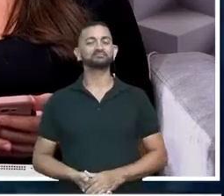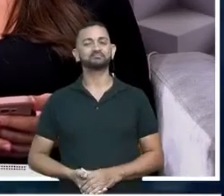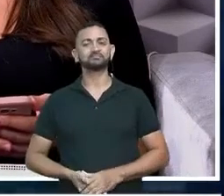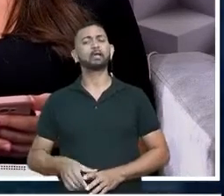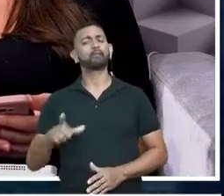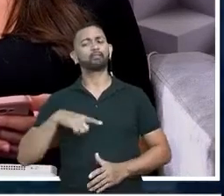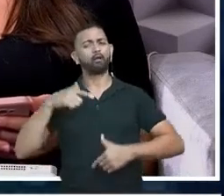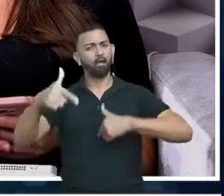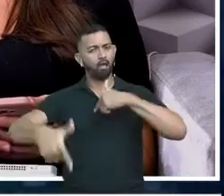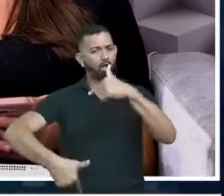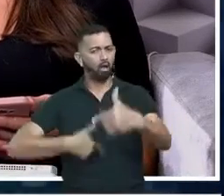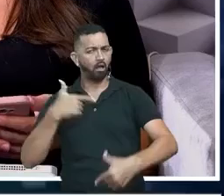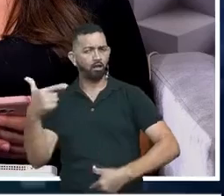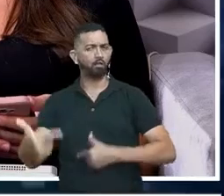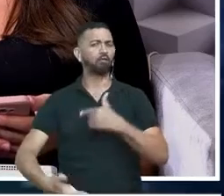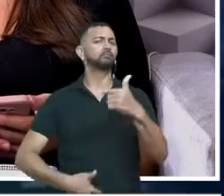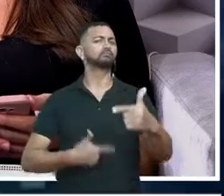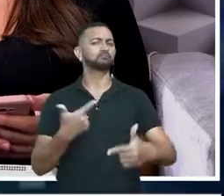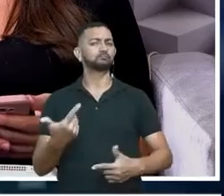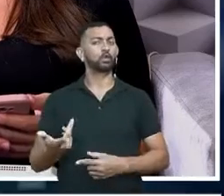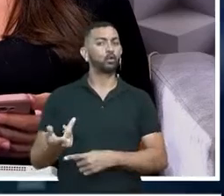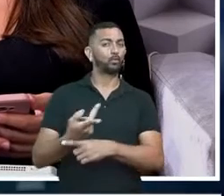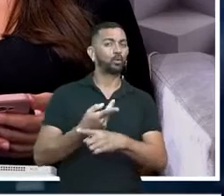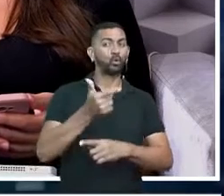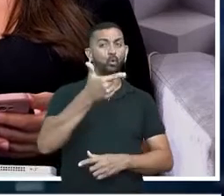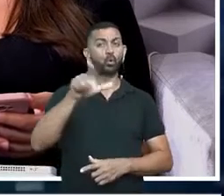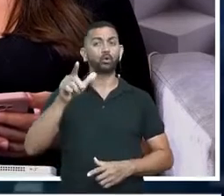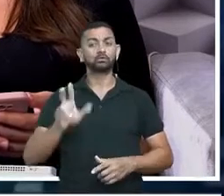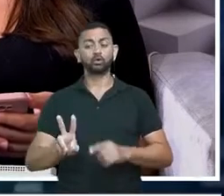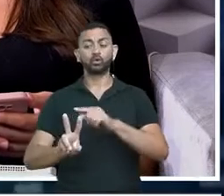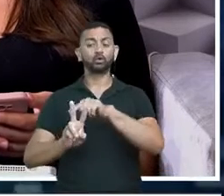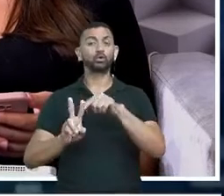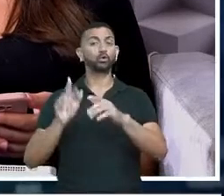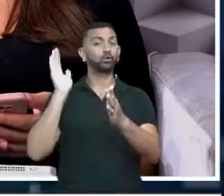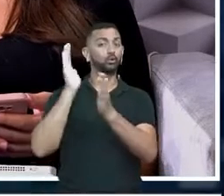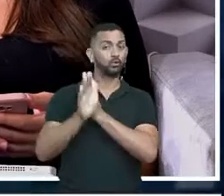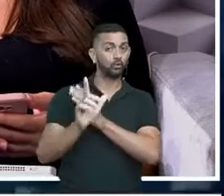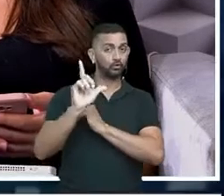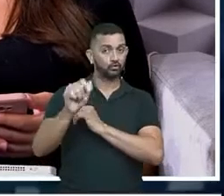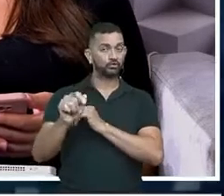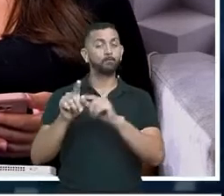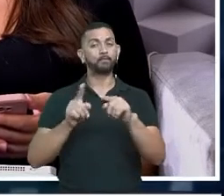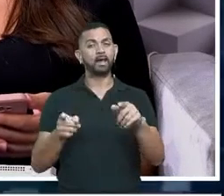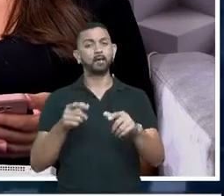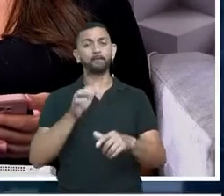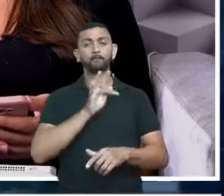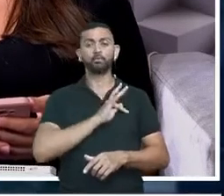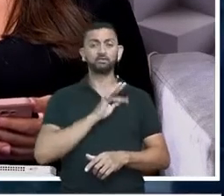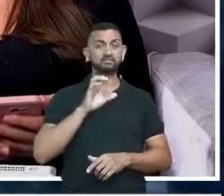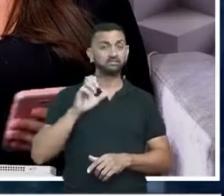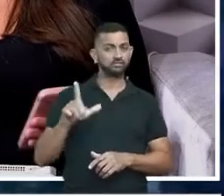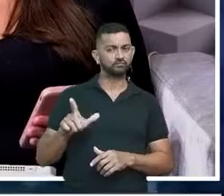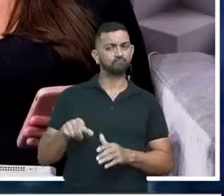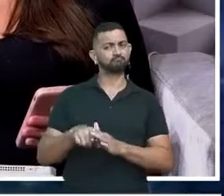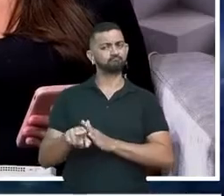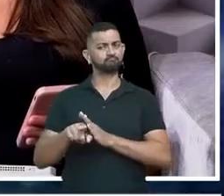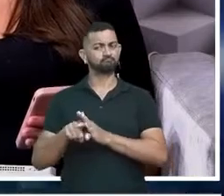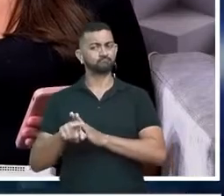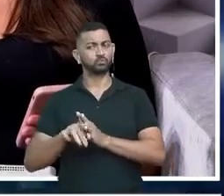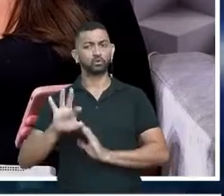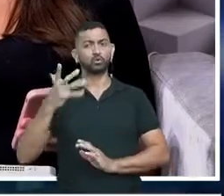agora eu tenho um trabalho extenso ainda além dessas buscas pelos outros criminosos a polícia civil vai investigar